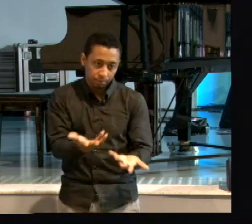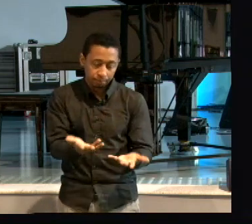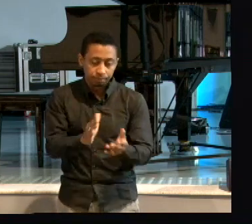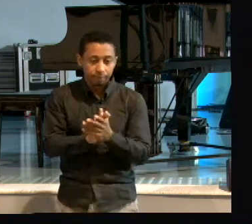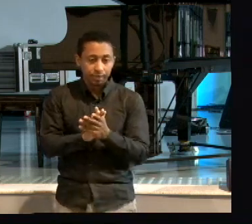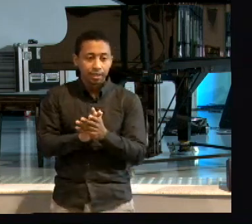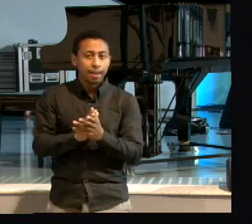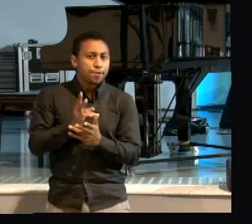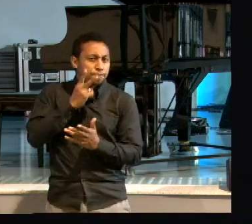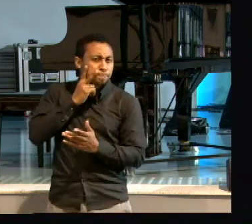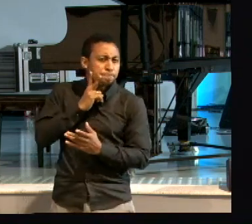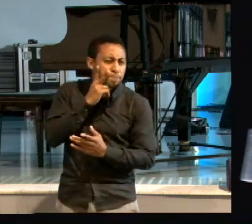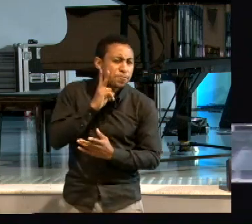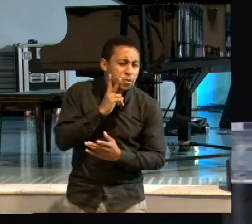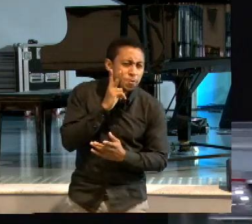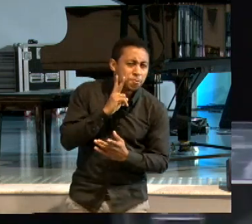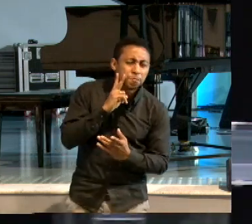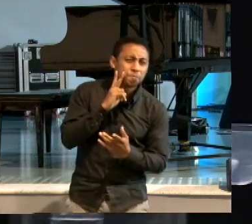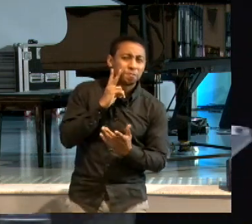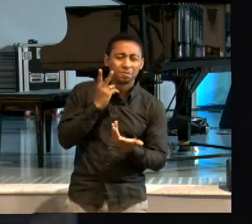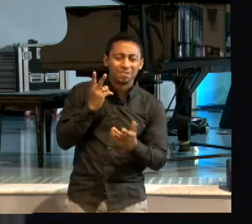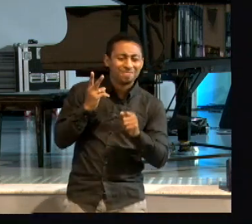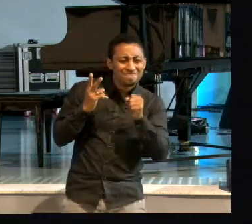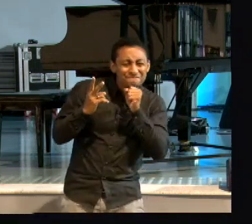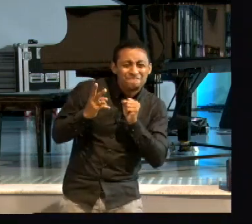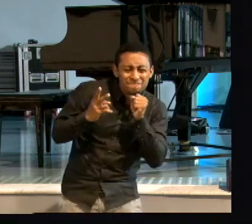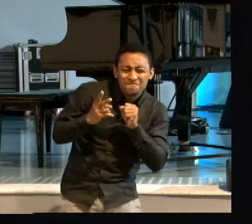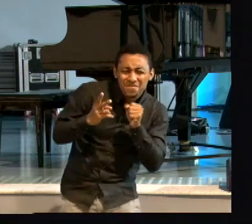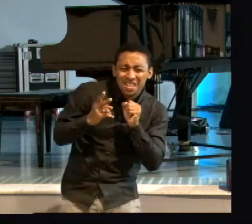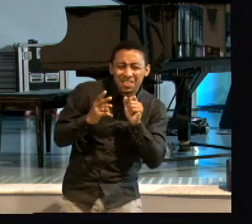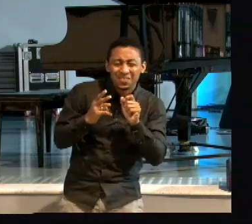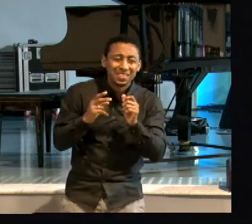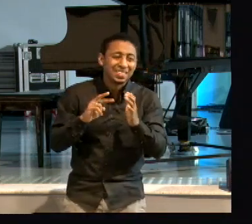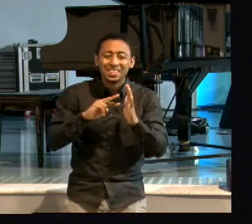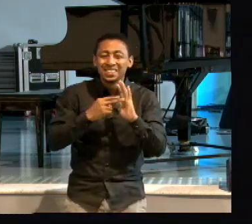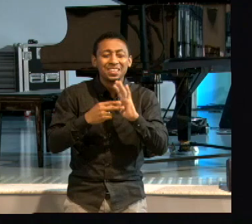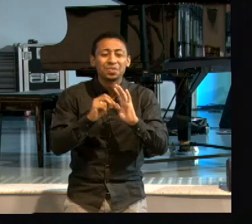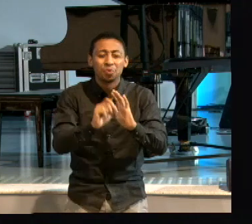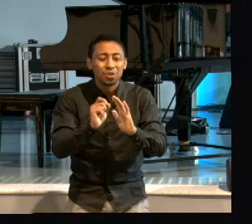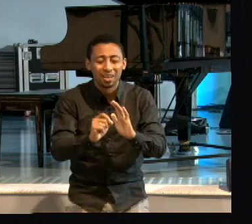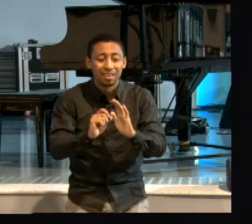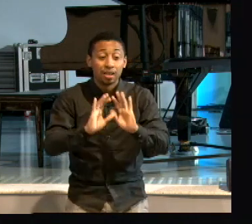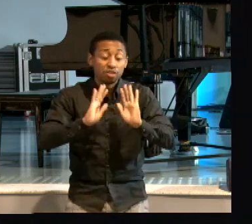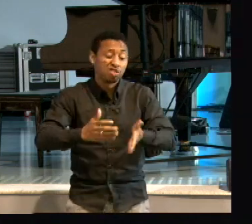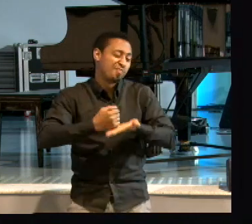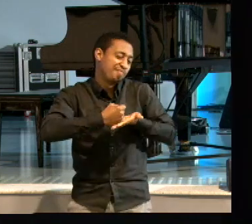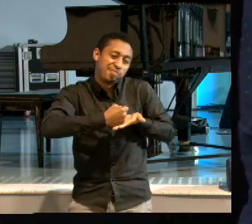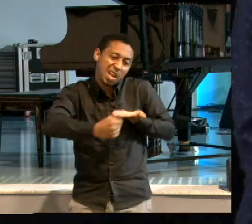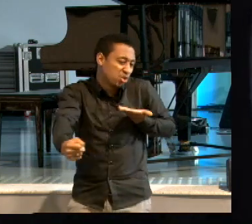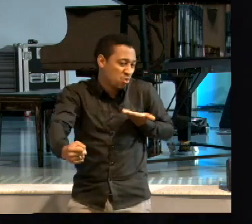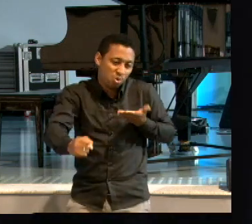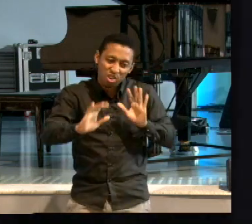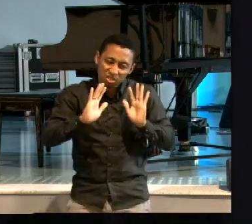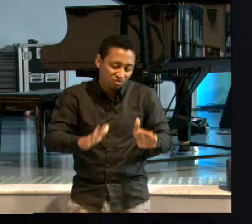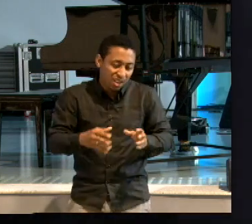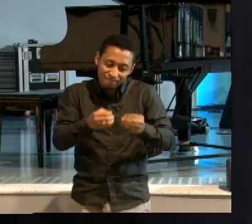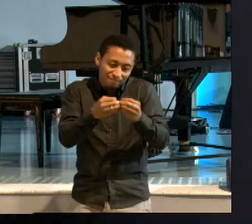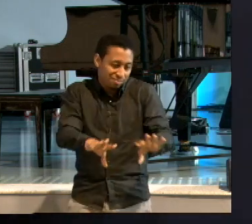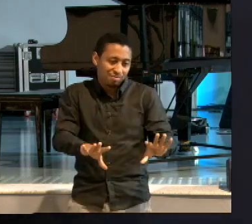vinho velho. Velho não significava necessariamente que tivesse uma longa data, mas que já tinha passado pelo processo de